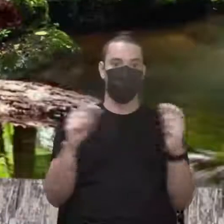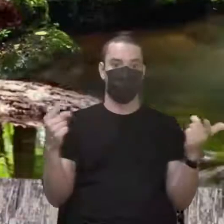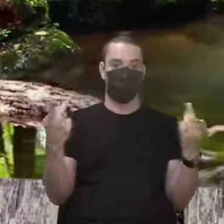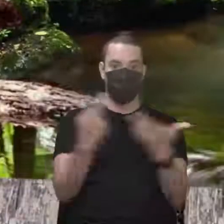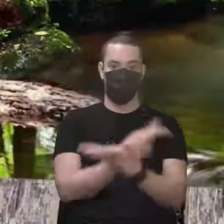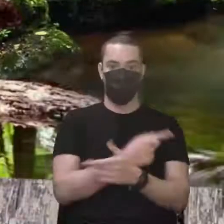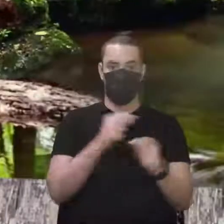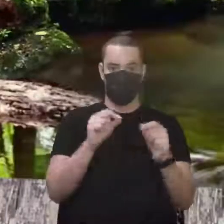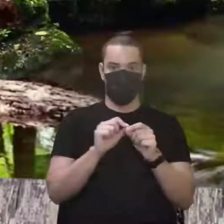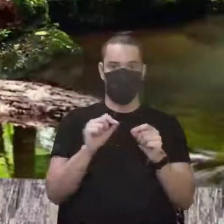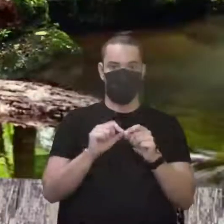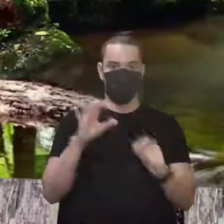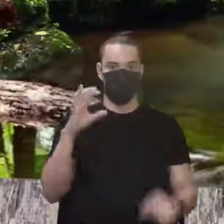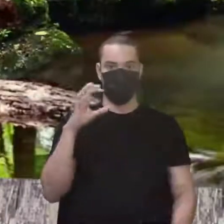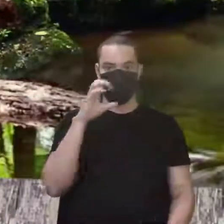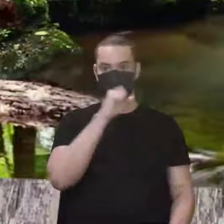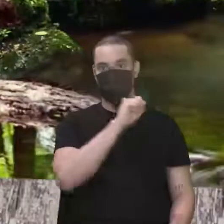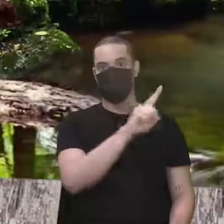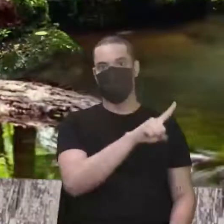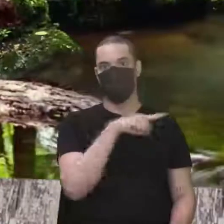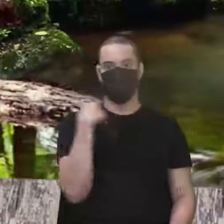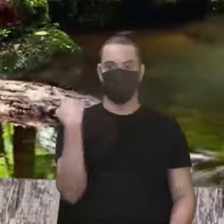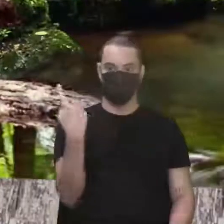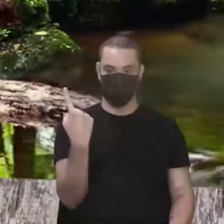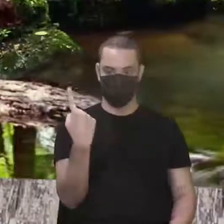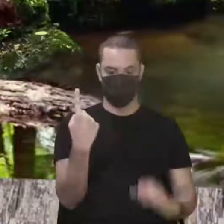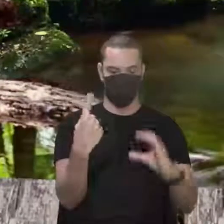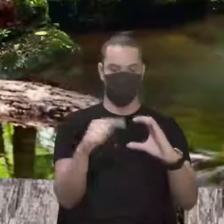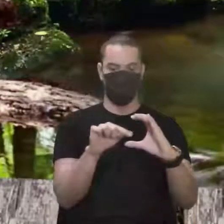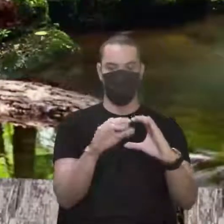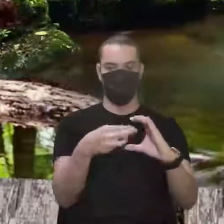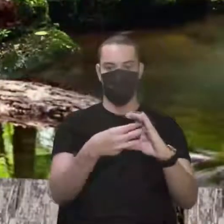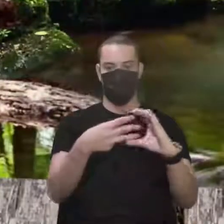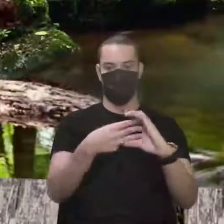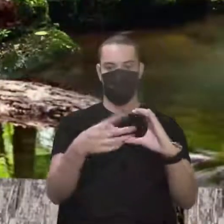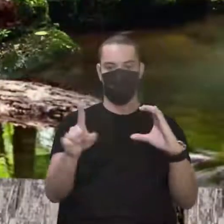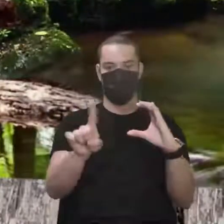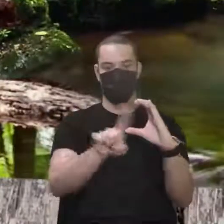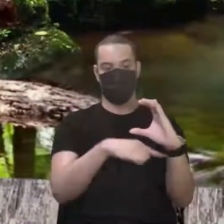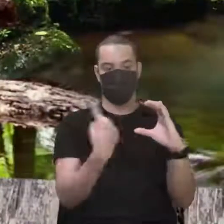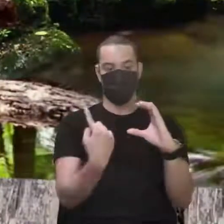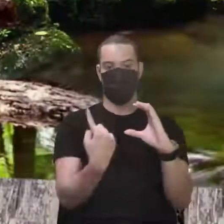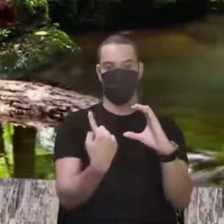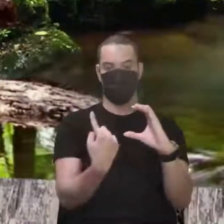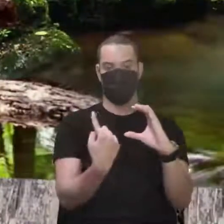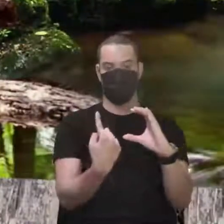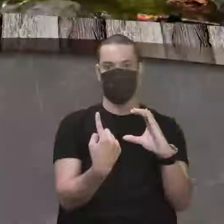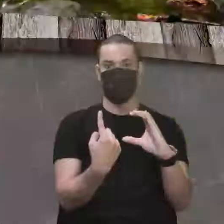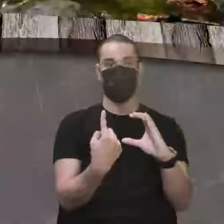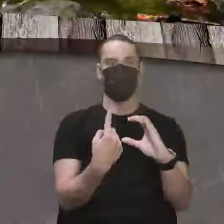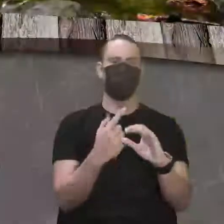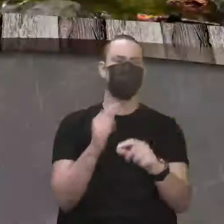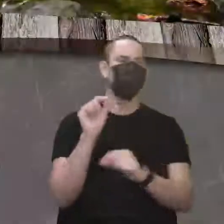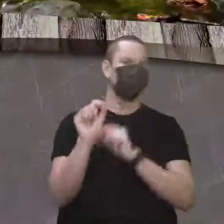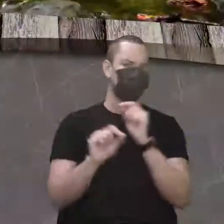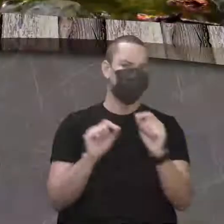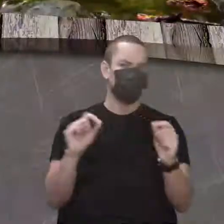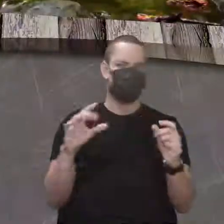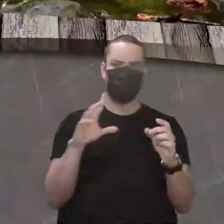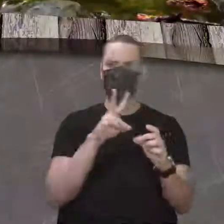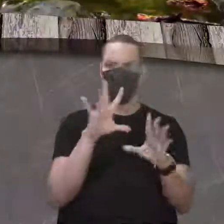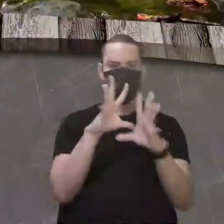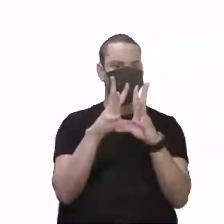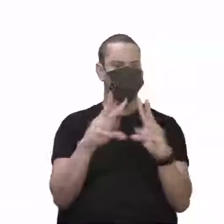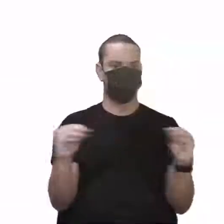faz com que ocorra a morte da célula que ele está parasitando. Olha lá, galera, olha o estrago que ele vai